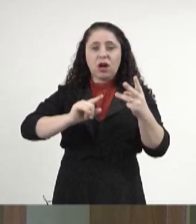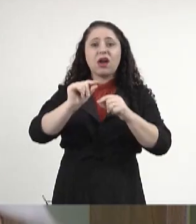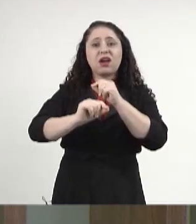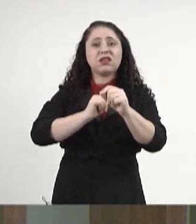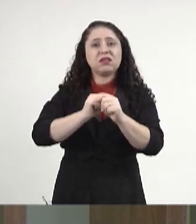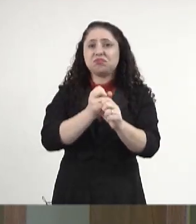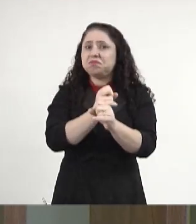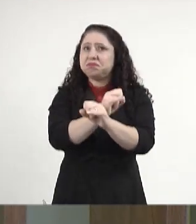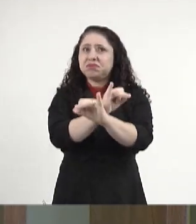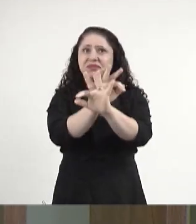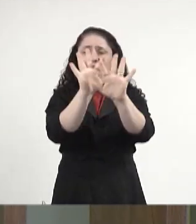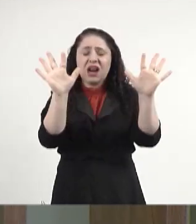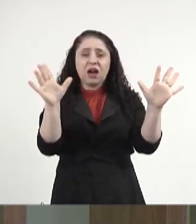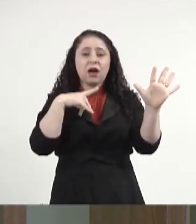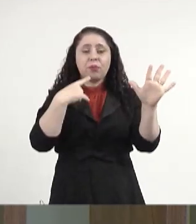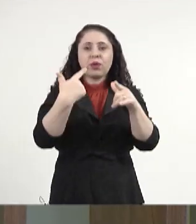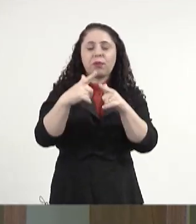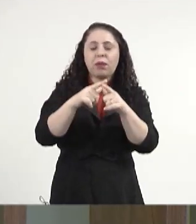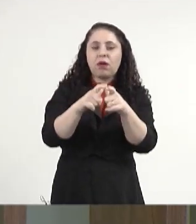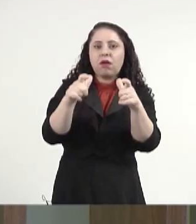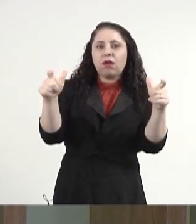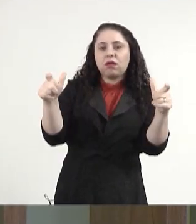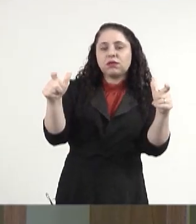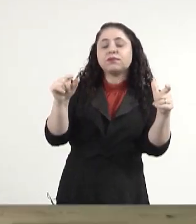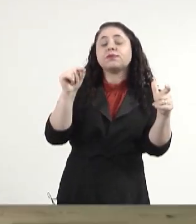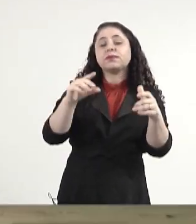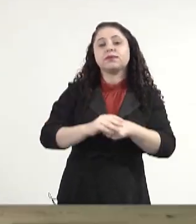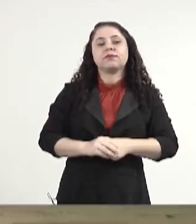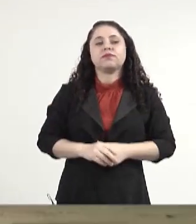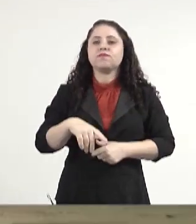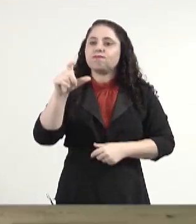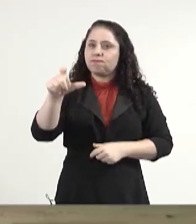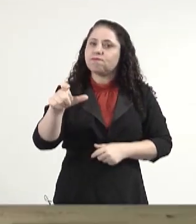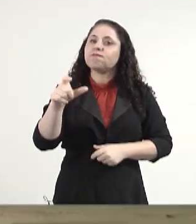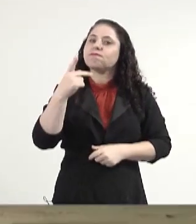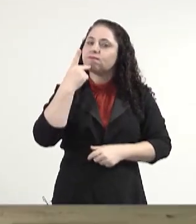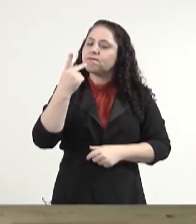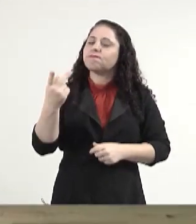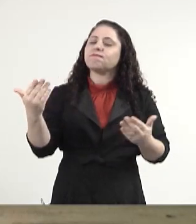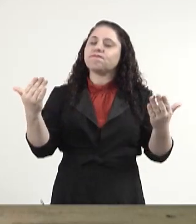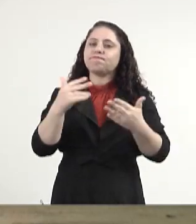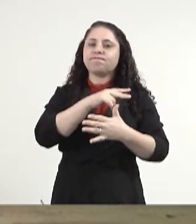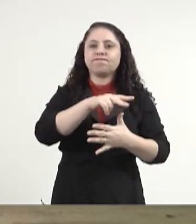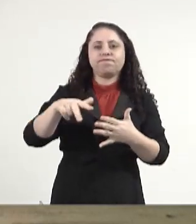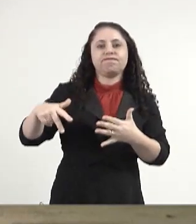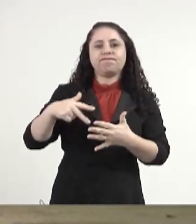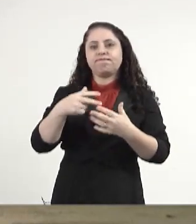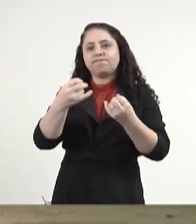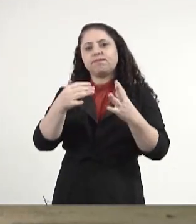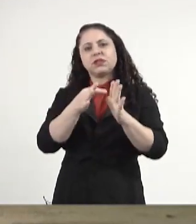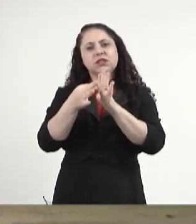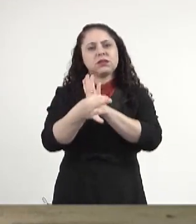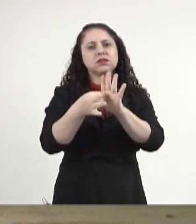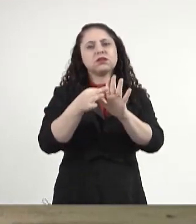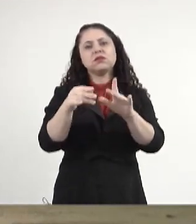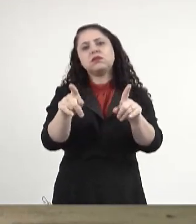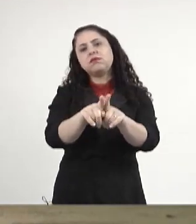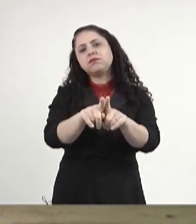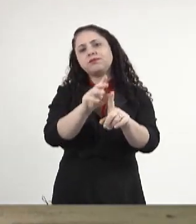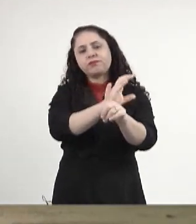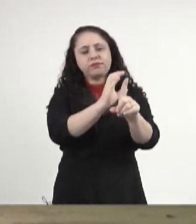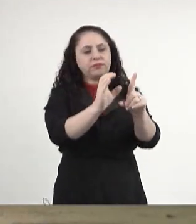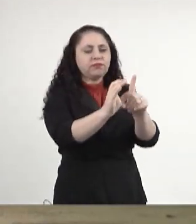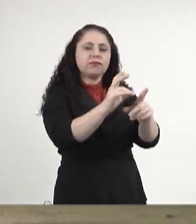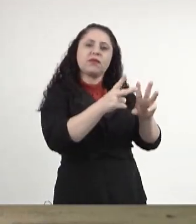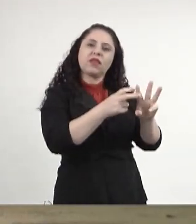for escancarar, o problema é muito maior. A senhora, inclusive, durante a fala da senhora no Grande Expediente, citou a questão das